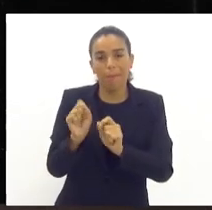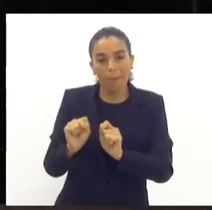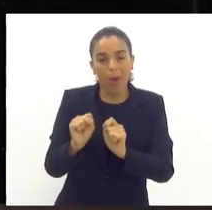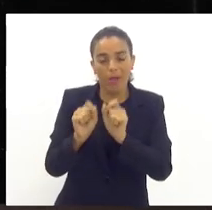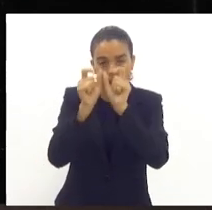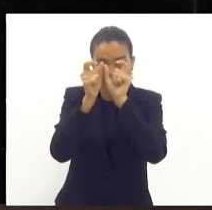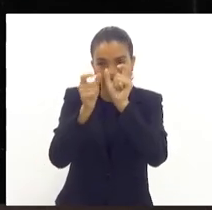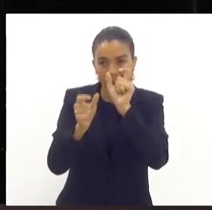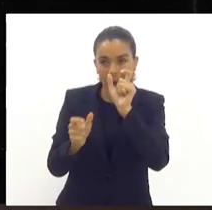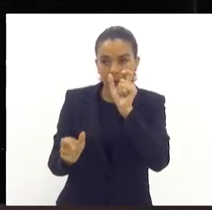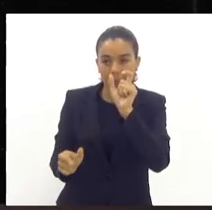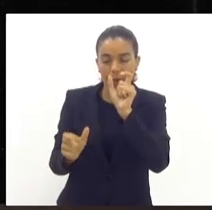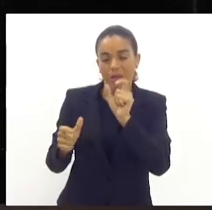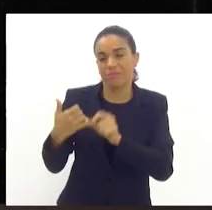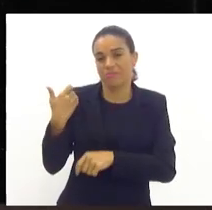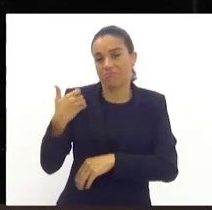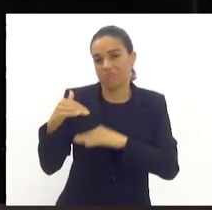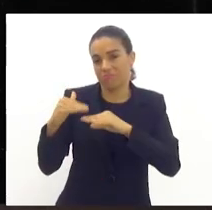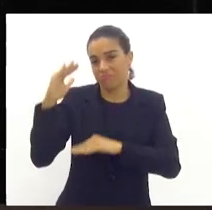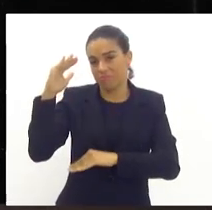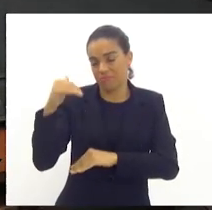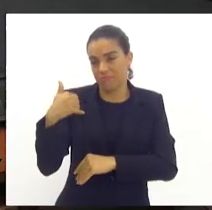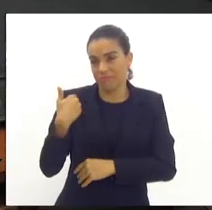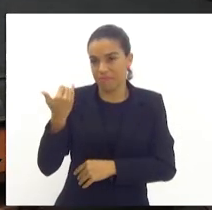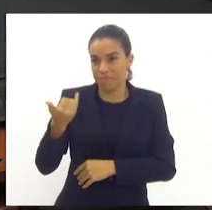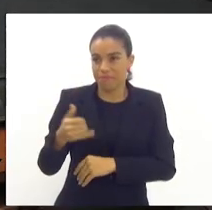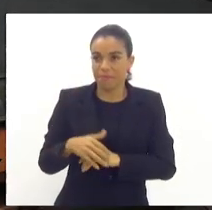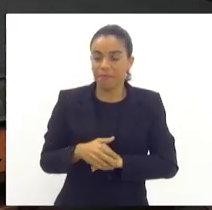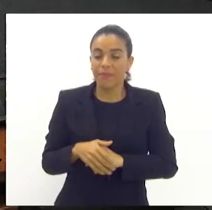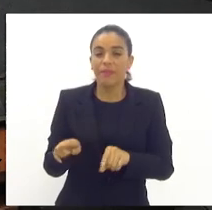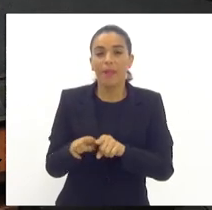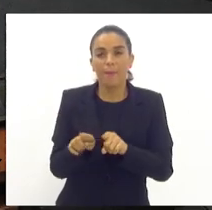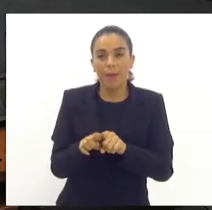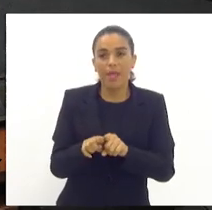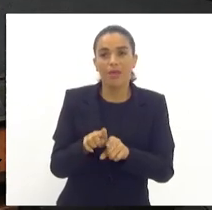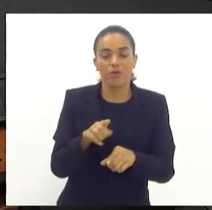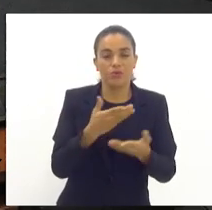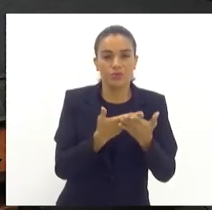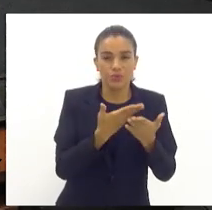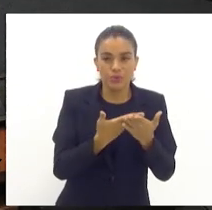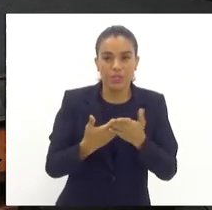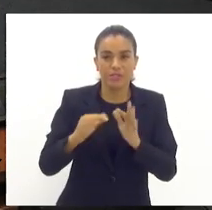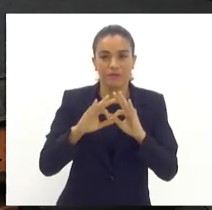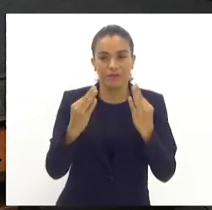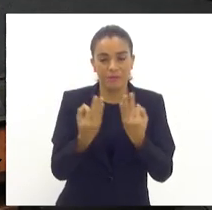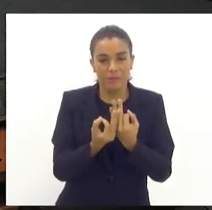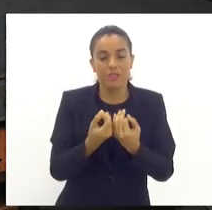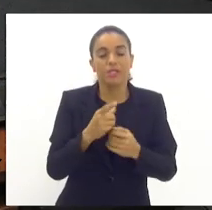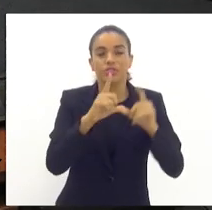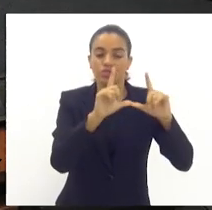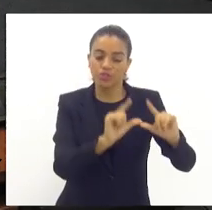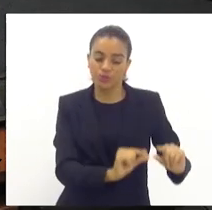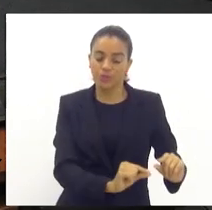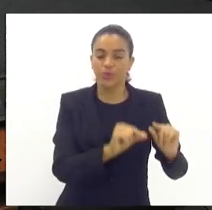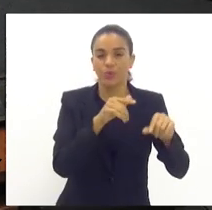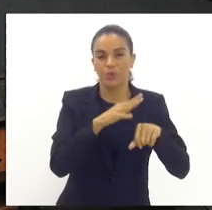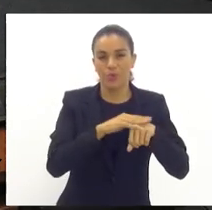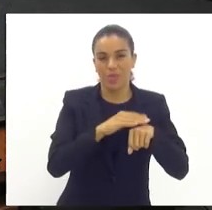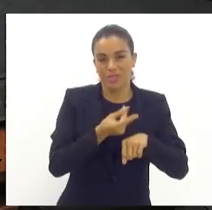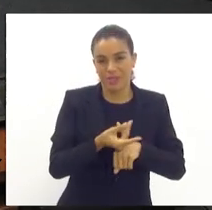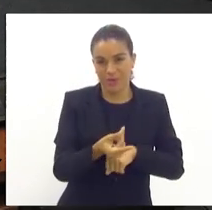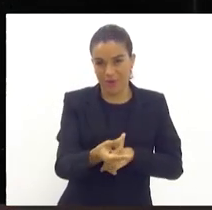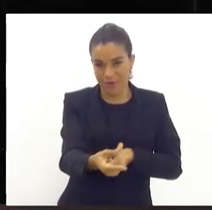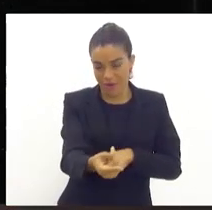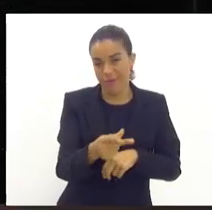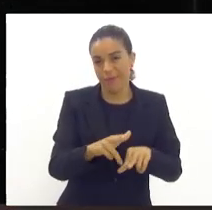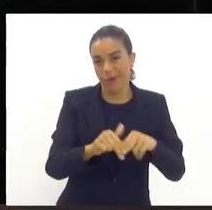maior quando estiver na fase adulta. Reduzir nos estudantes e suas famílias a incidência de doenças crônicas causadas